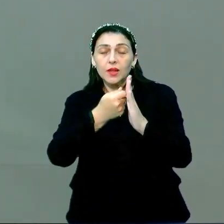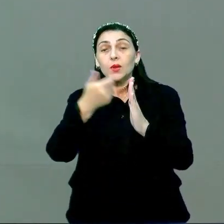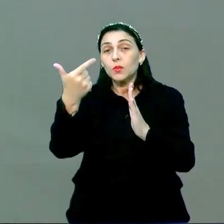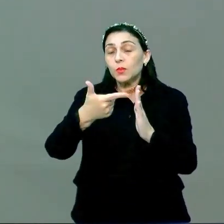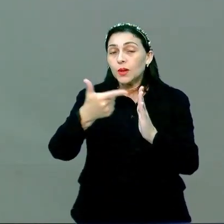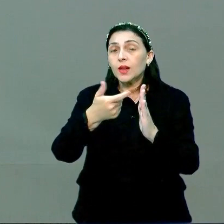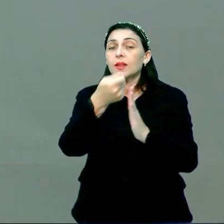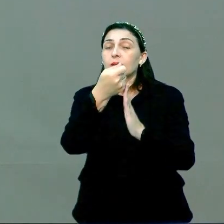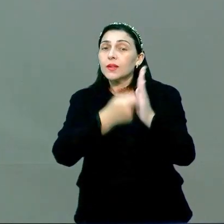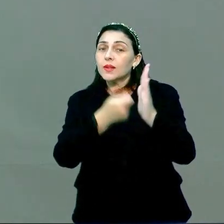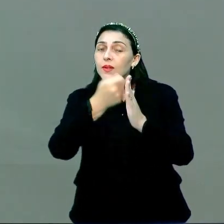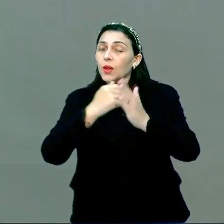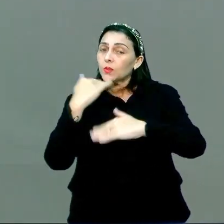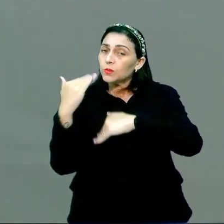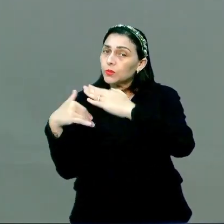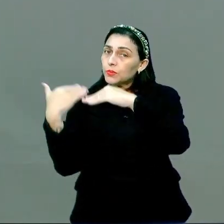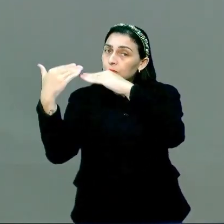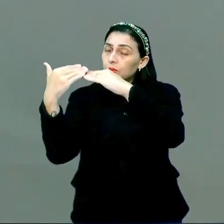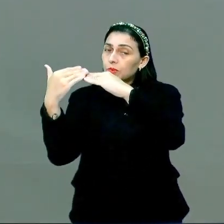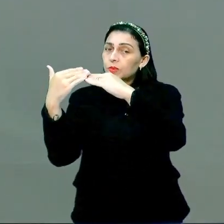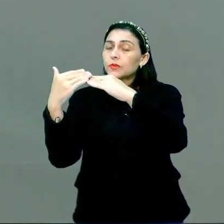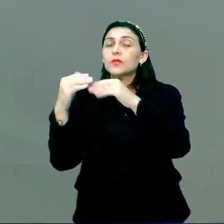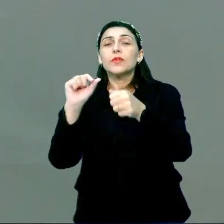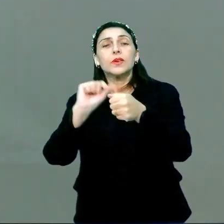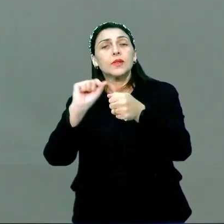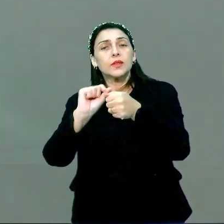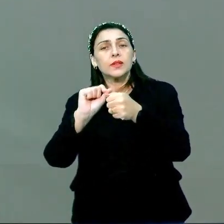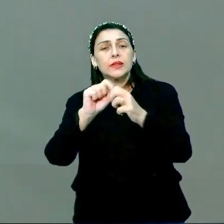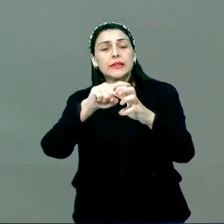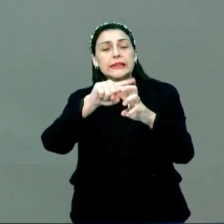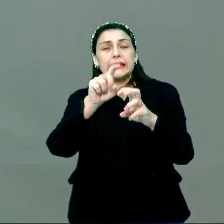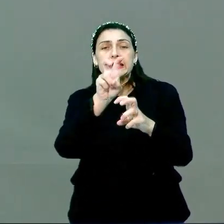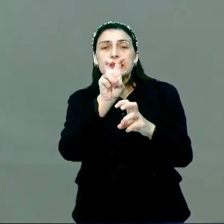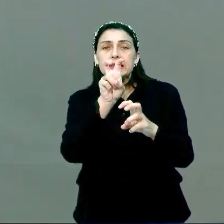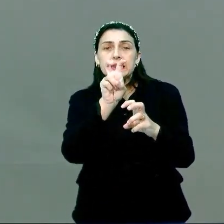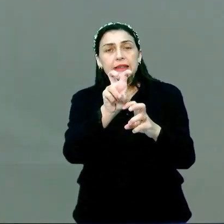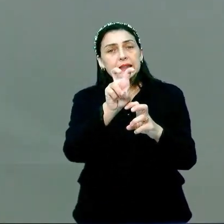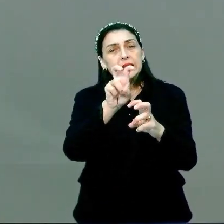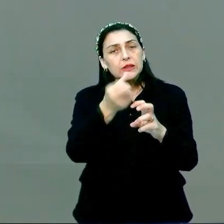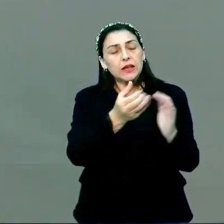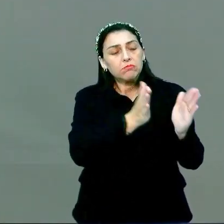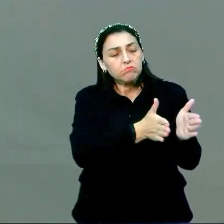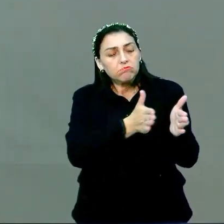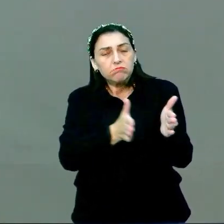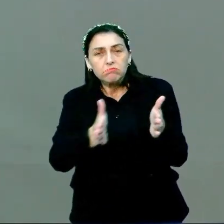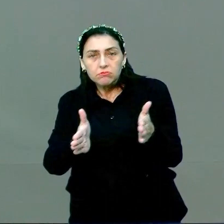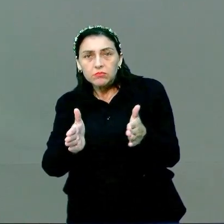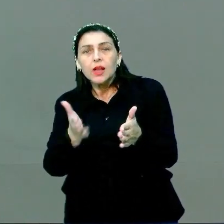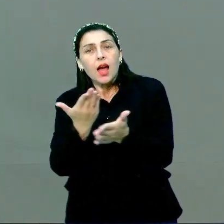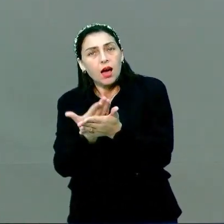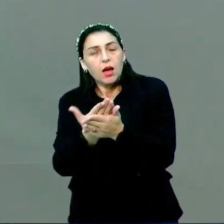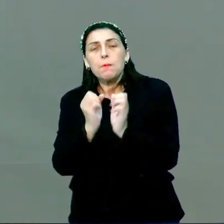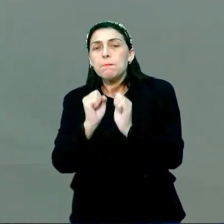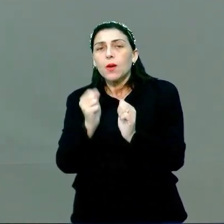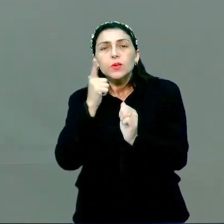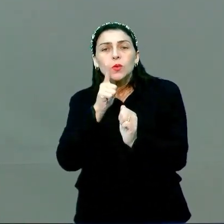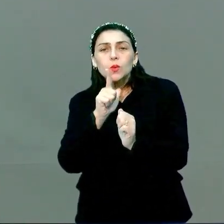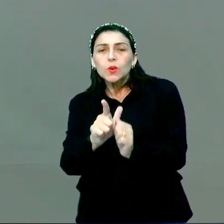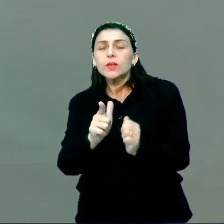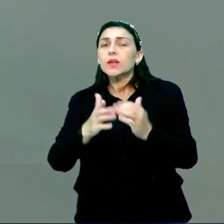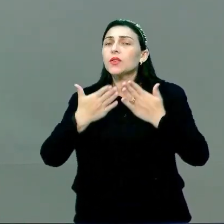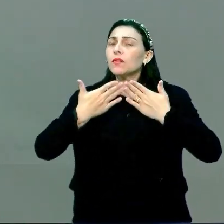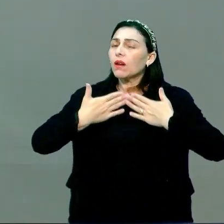número 2, que é a temporada do desenvolvimento. Nós faremos aí em 5, 6 partes, para que vocês possam acompanhar